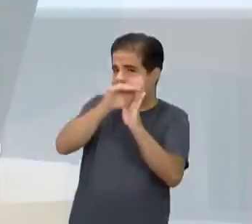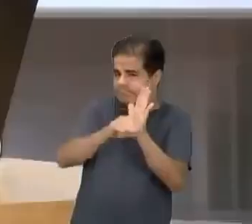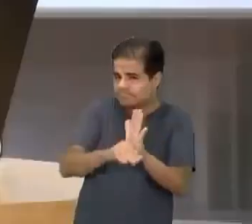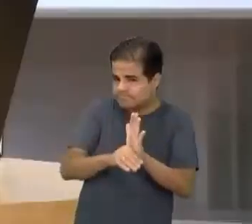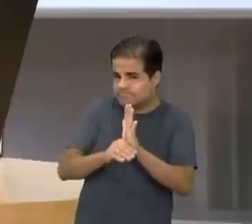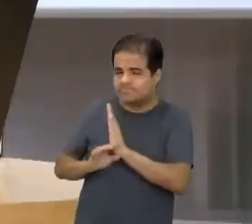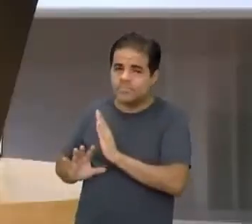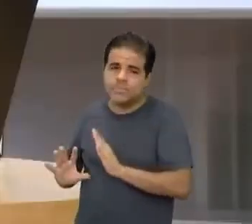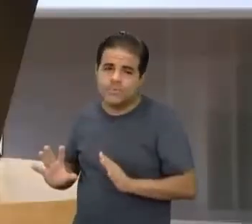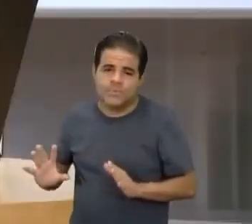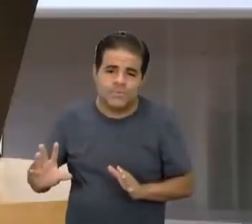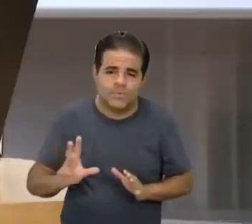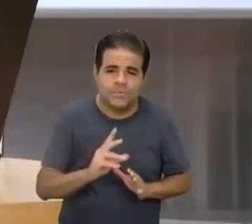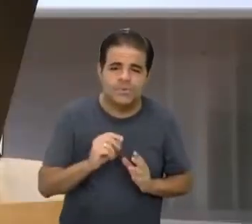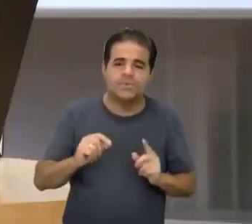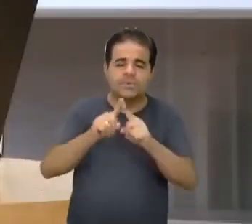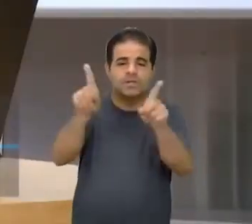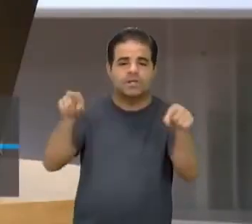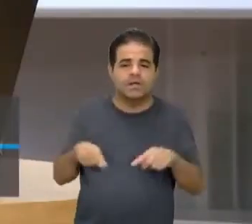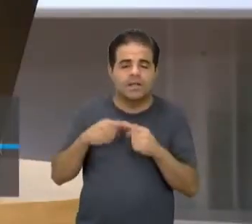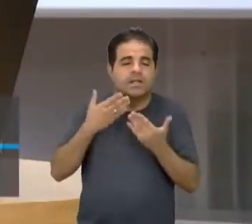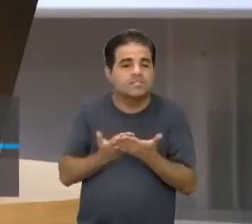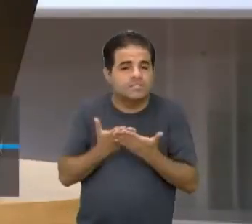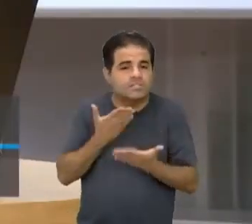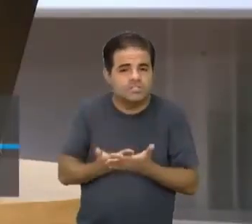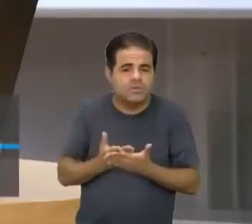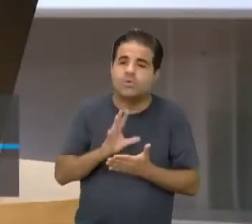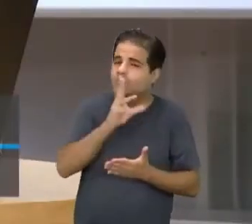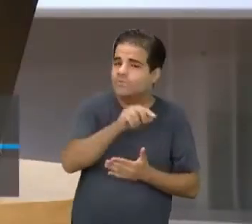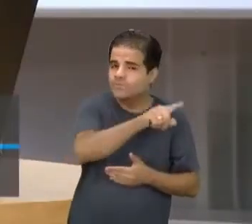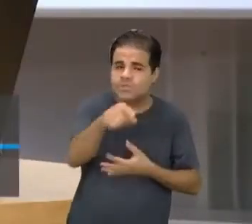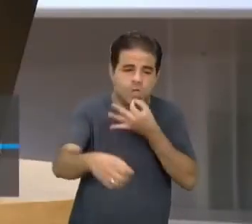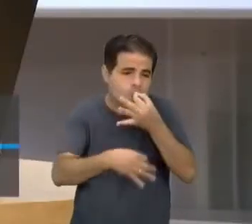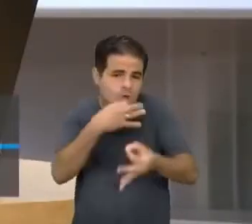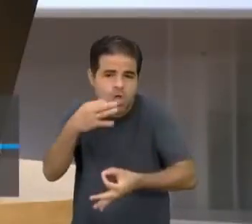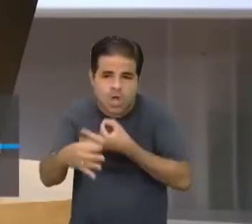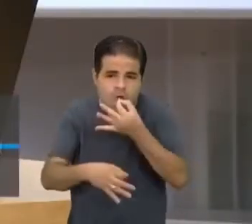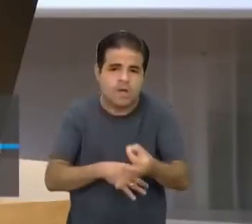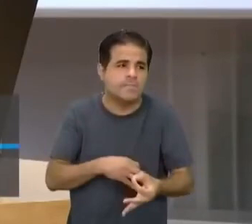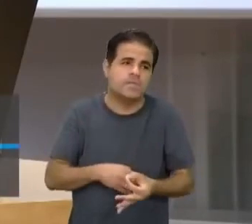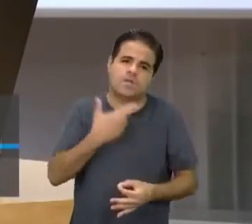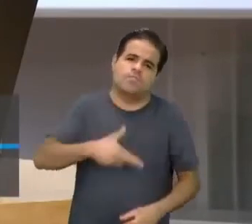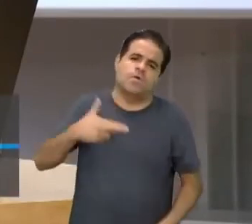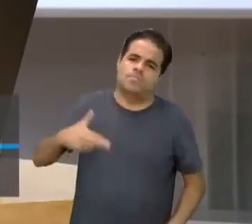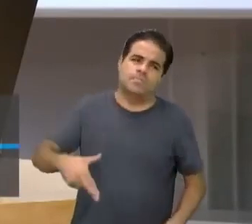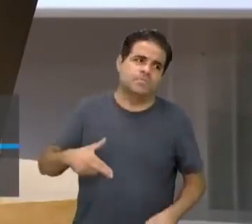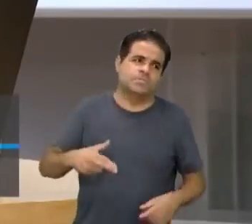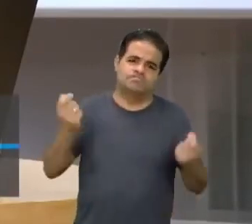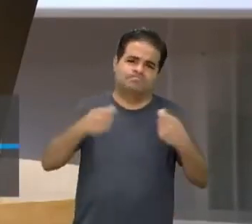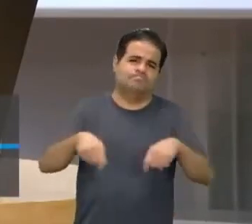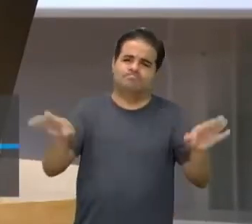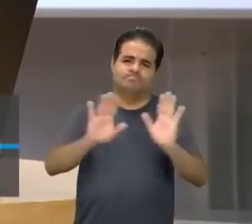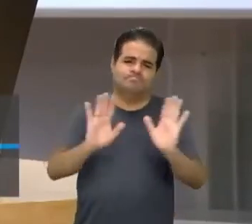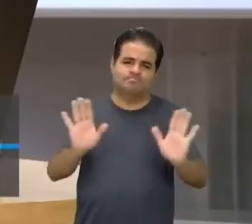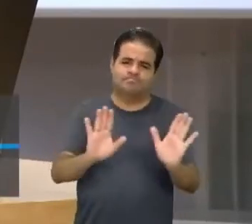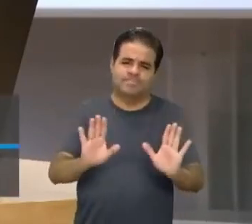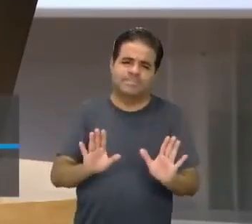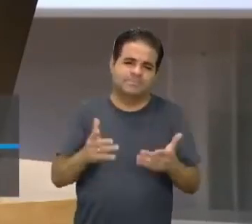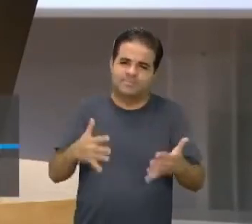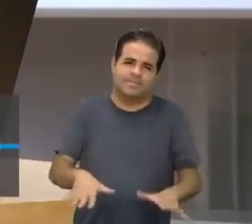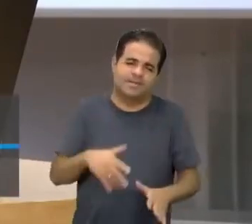né, na nossa sala de aula. Enfim, tudo que vocês comentaram, que o Renan ficou falando aqui, não vou repetir, né, a não ser